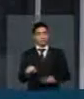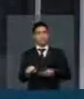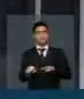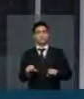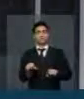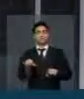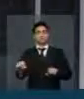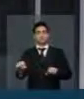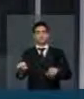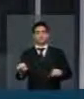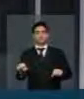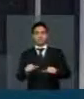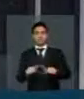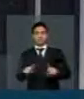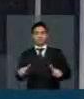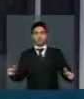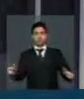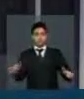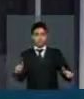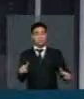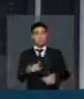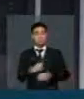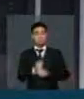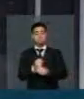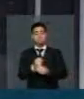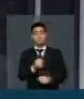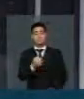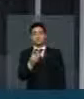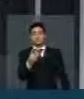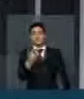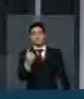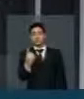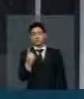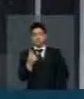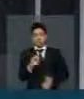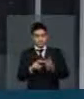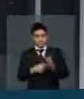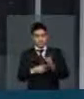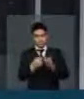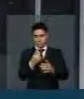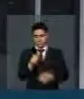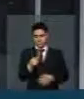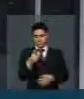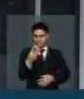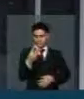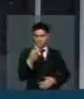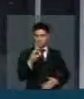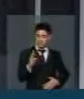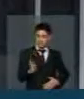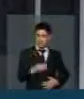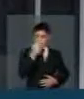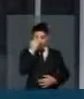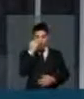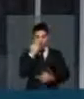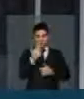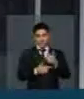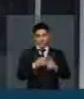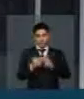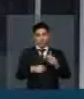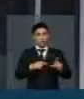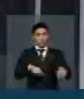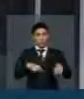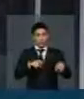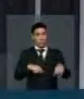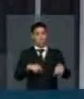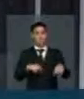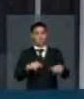ocupa o seu lugar. Hoje são 351 sindicatos, 1,3 milhão de trabalhadores rurais